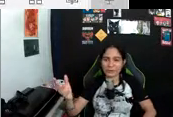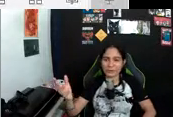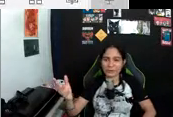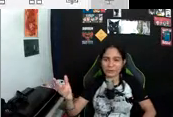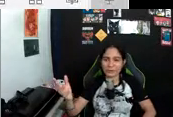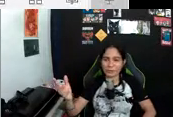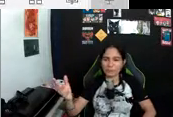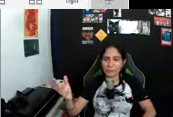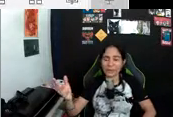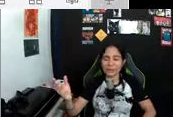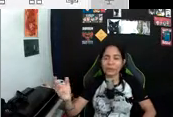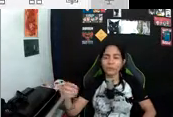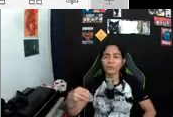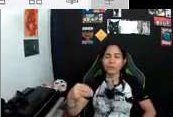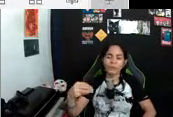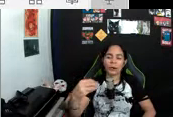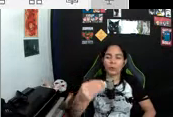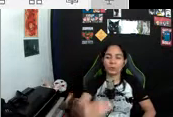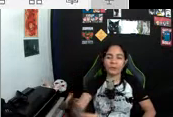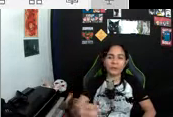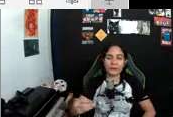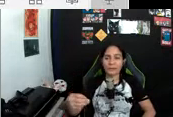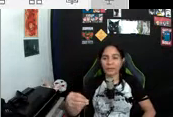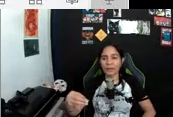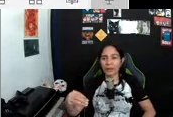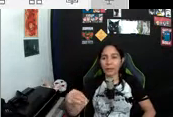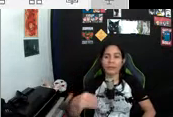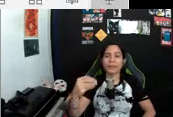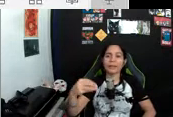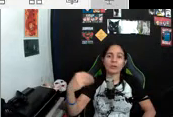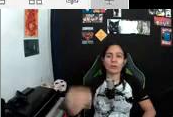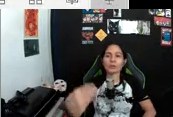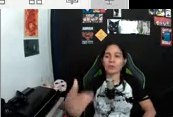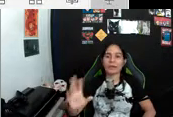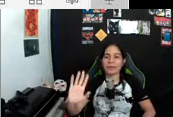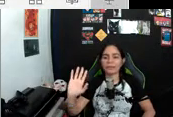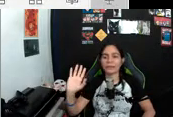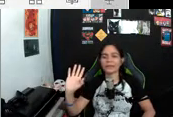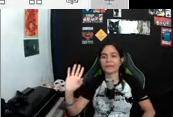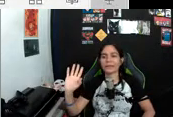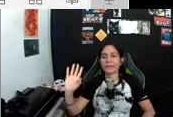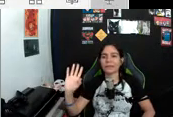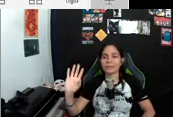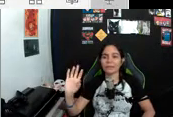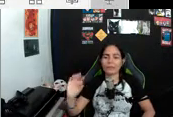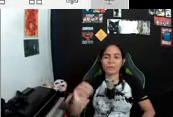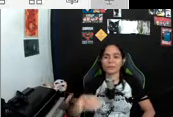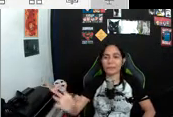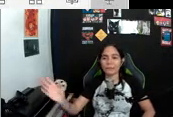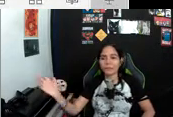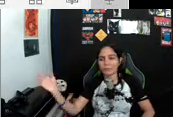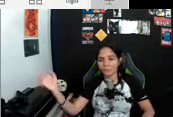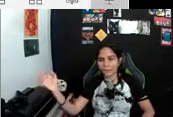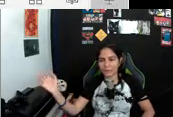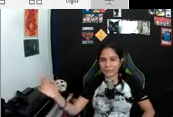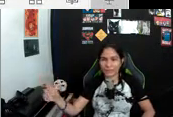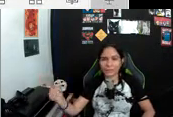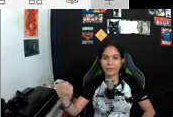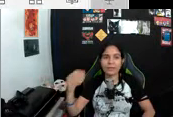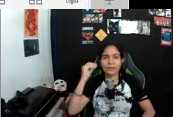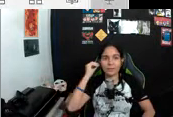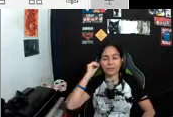minutos de explicação, que o acompanhante ali compreenda tudo o que ele tem que fazer para o tratamento